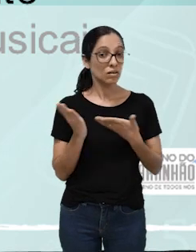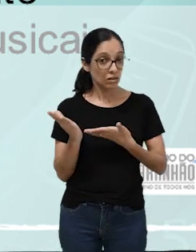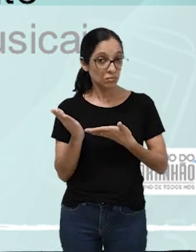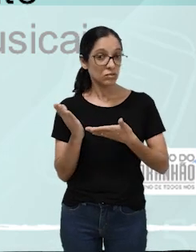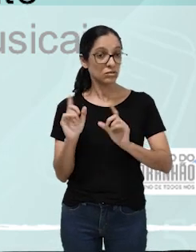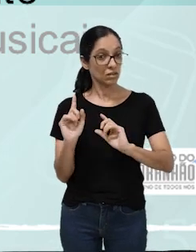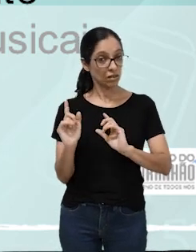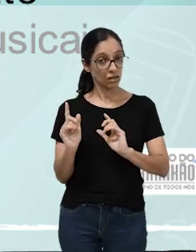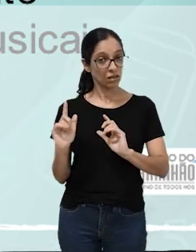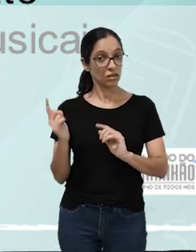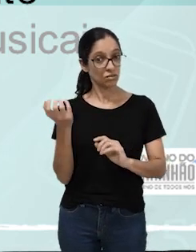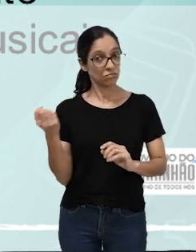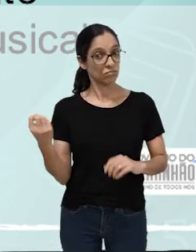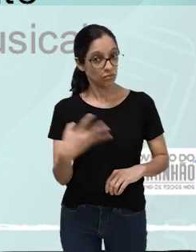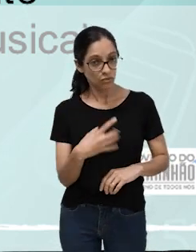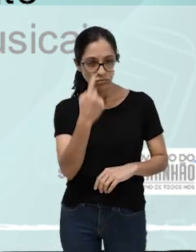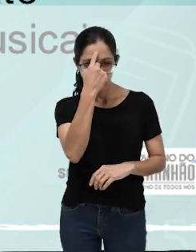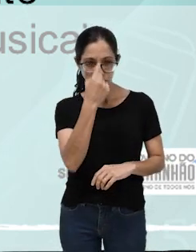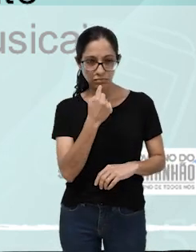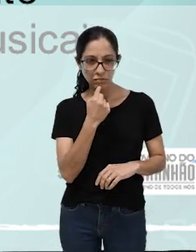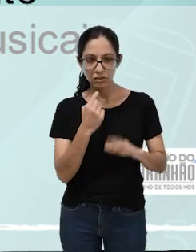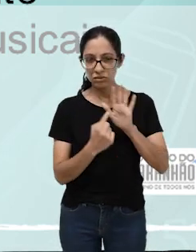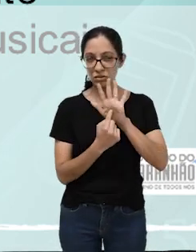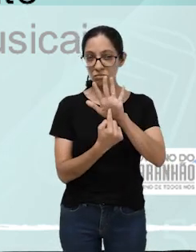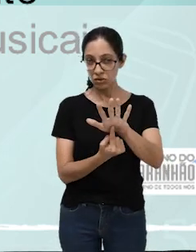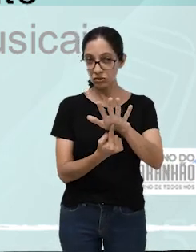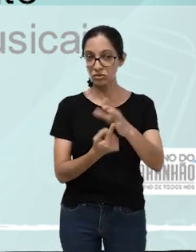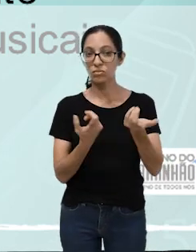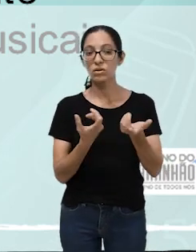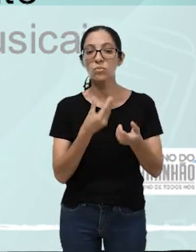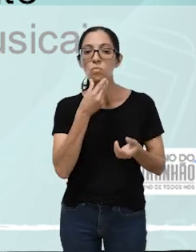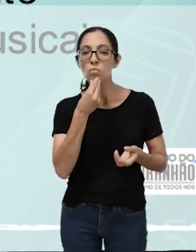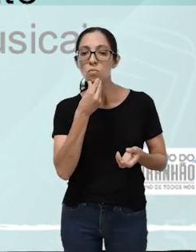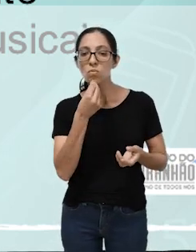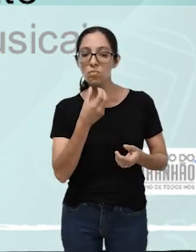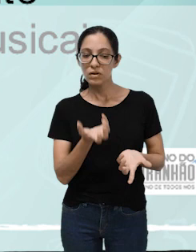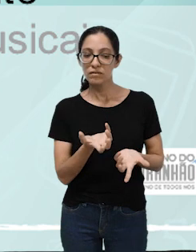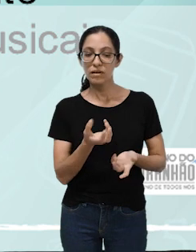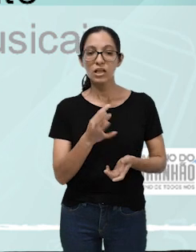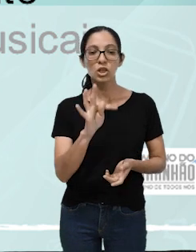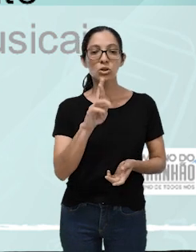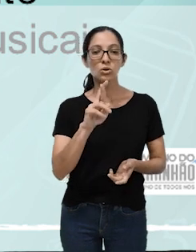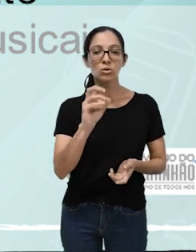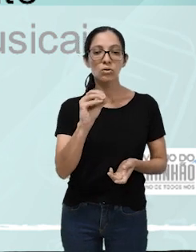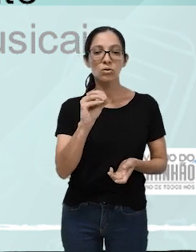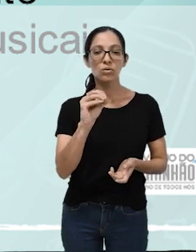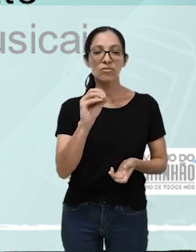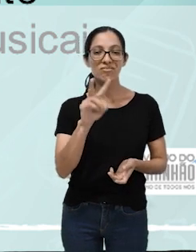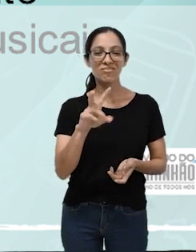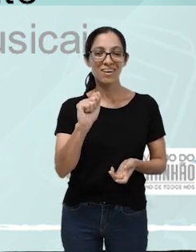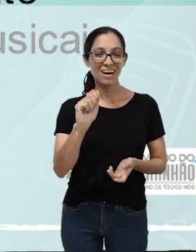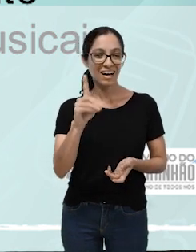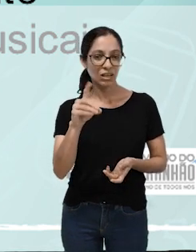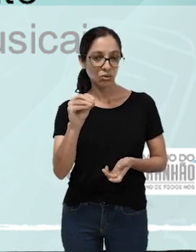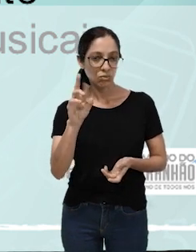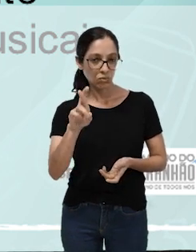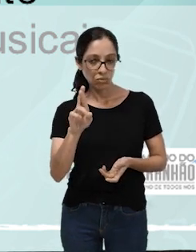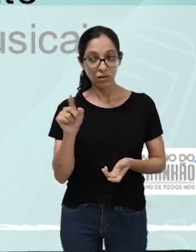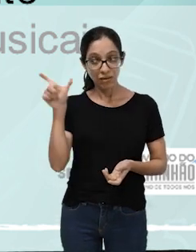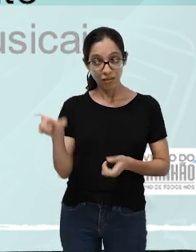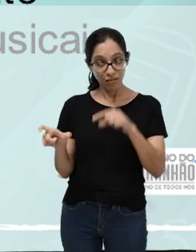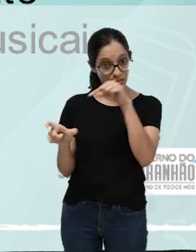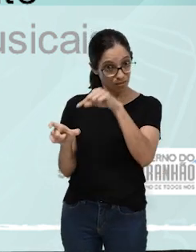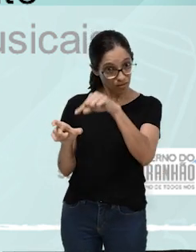uma vez uma é figura do trovador você sabe que o trovador era o compositor da época